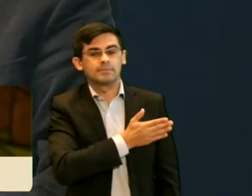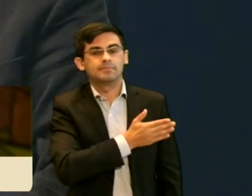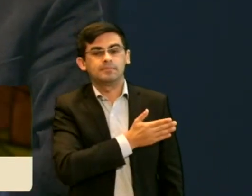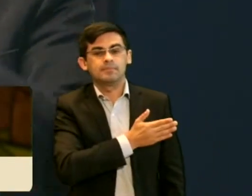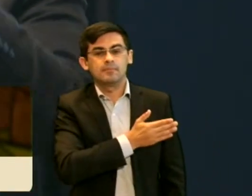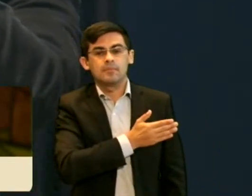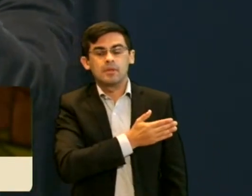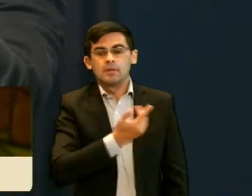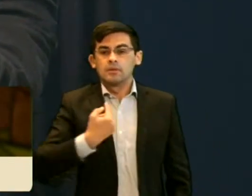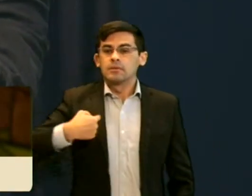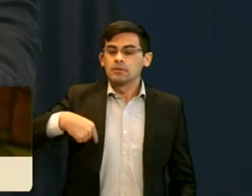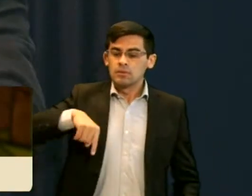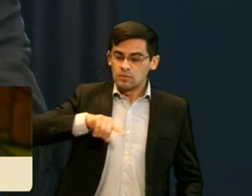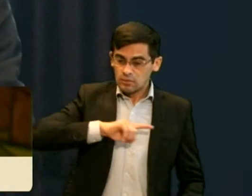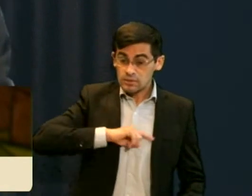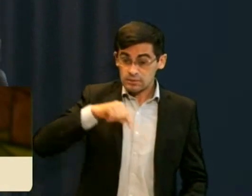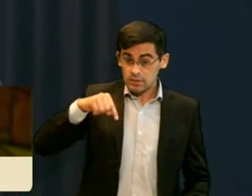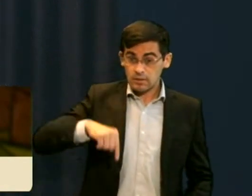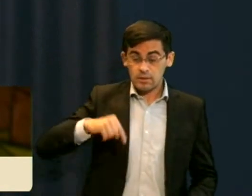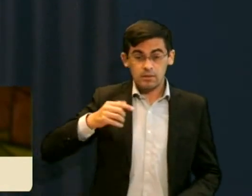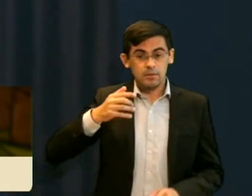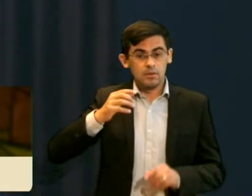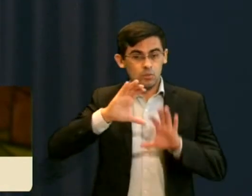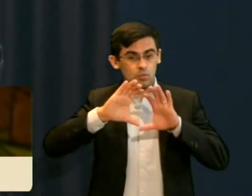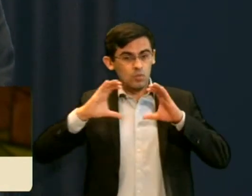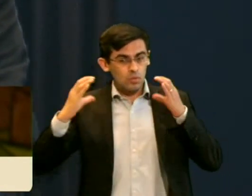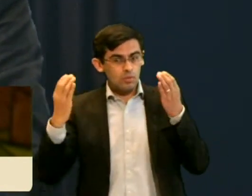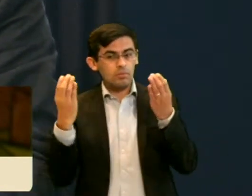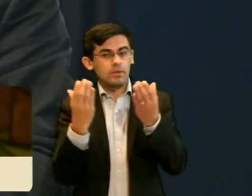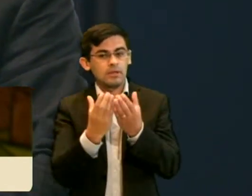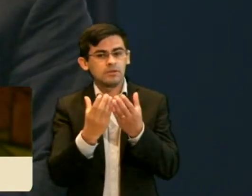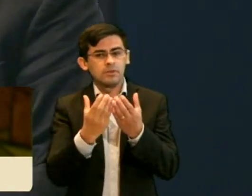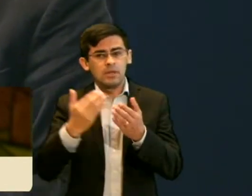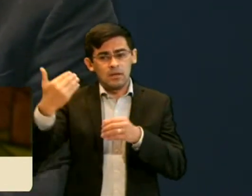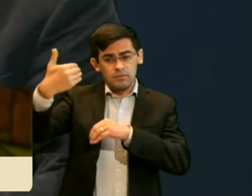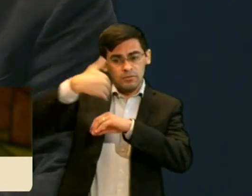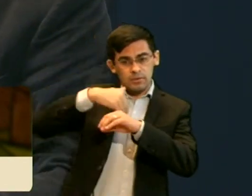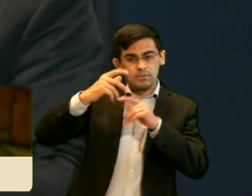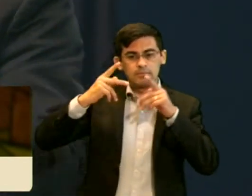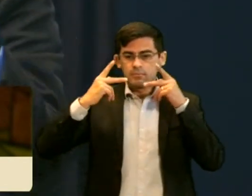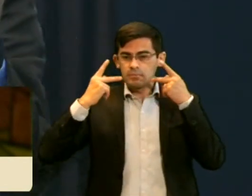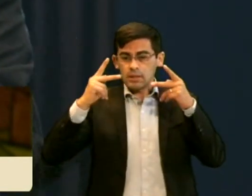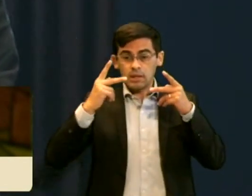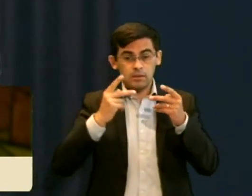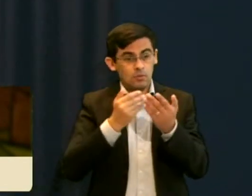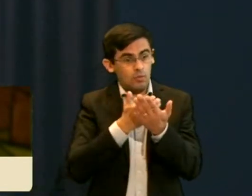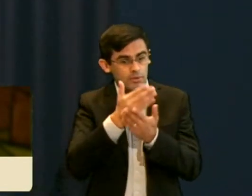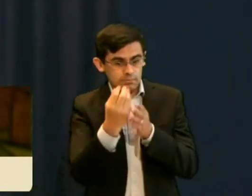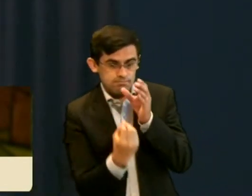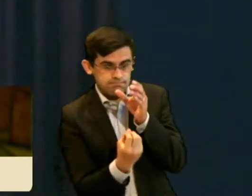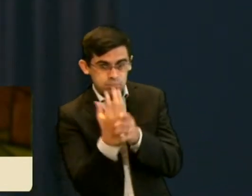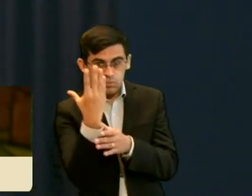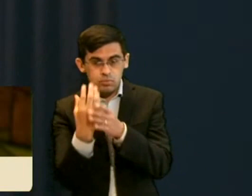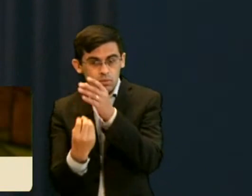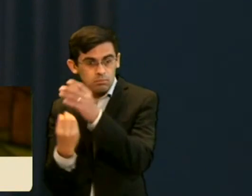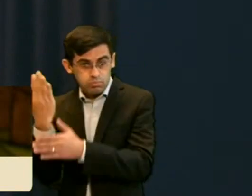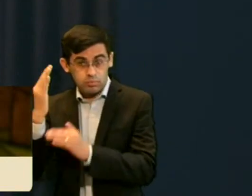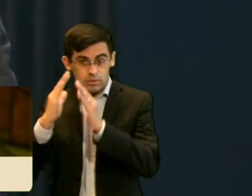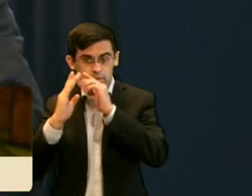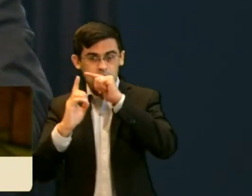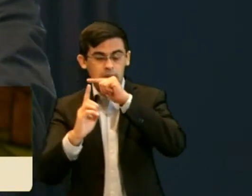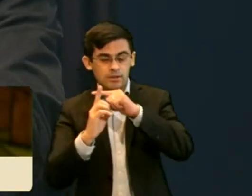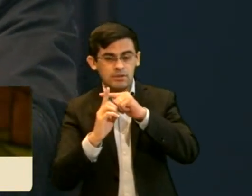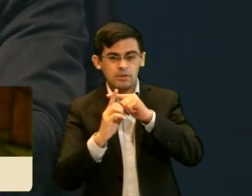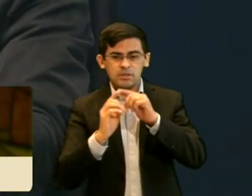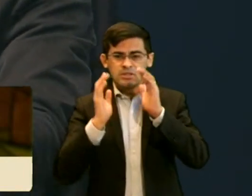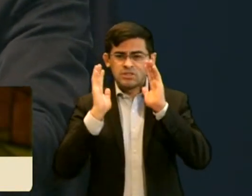A gente estava aqui, veio um pastor ministrar, ele é um plantador de igrejas. Esses últimos dias de carnaval, ele